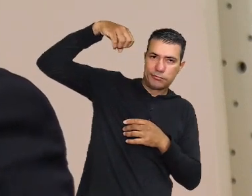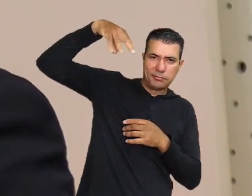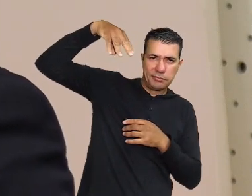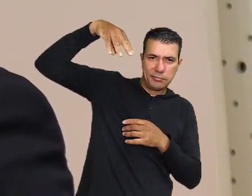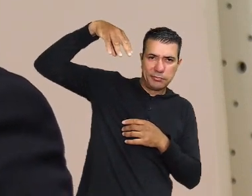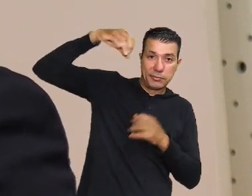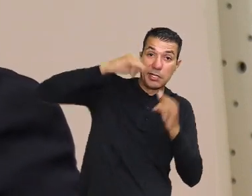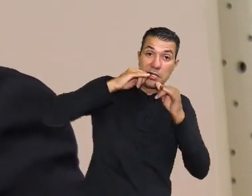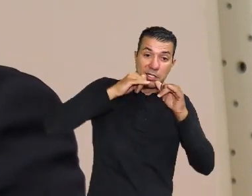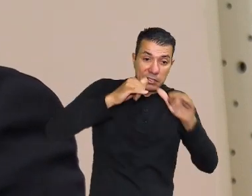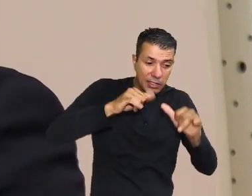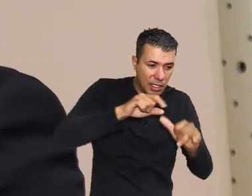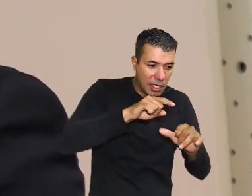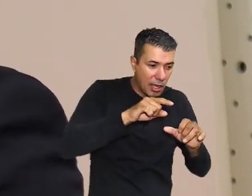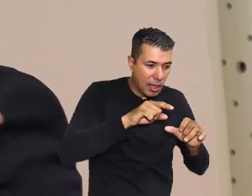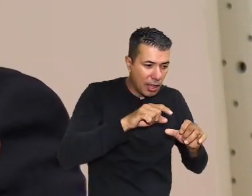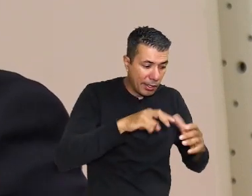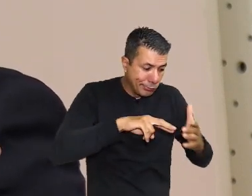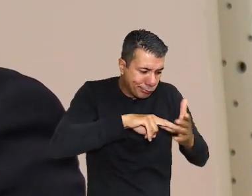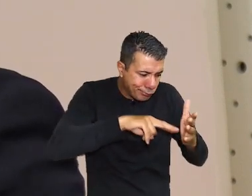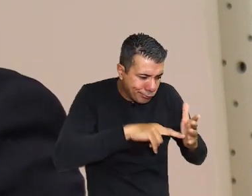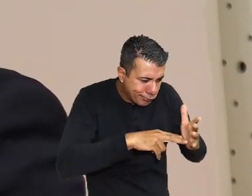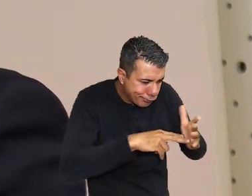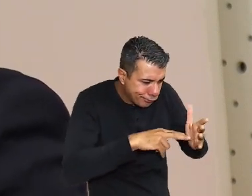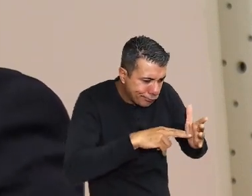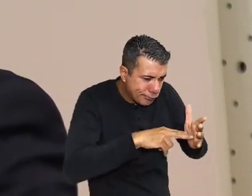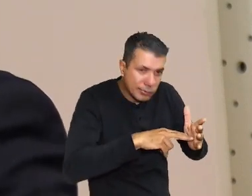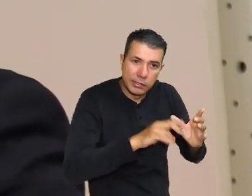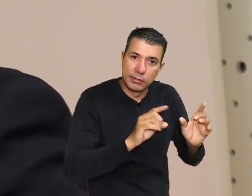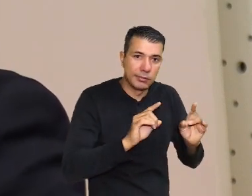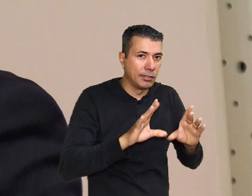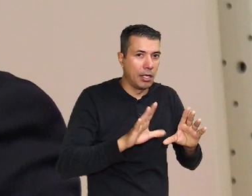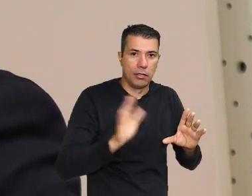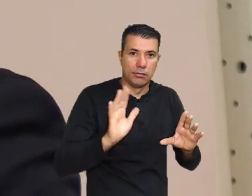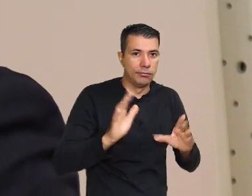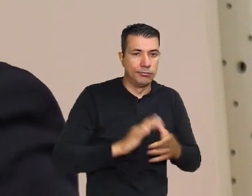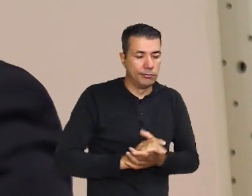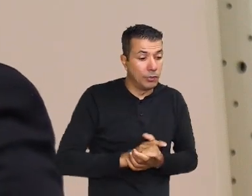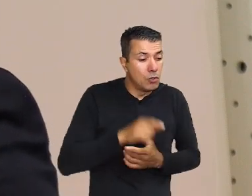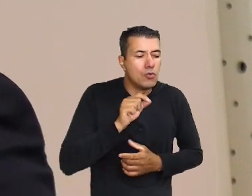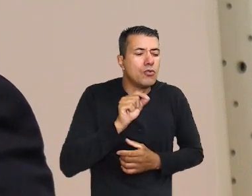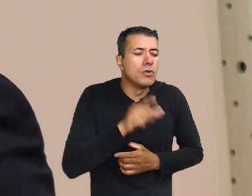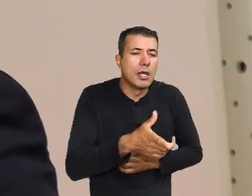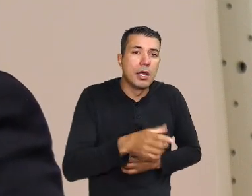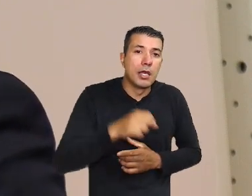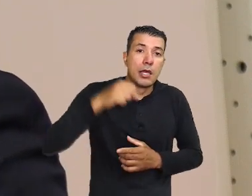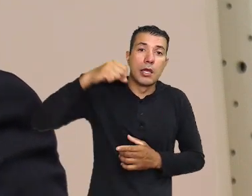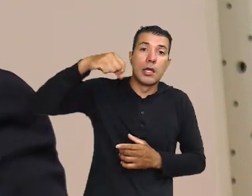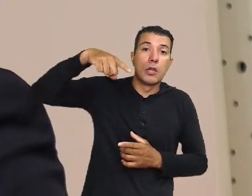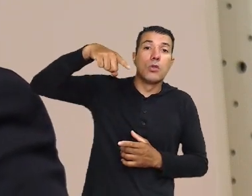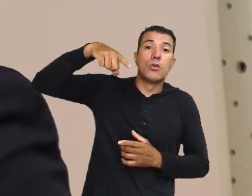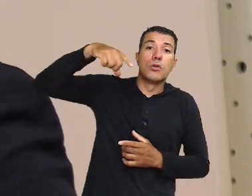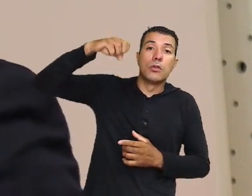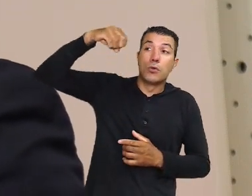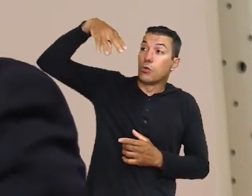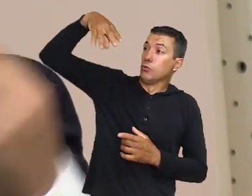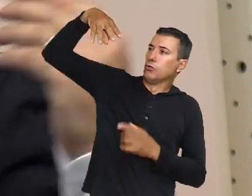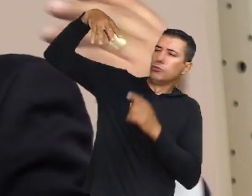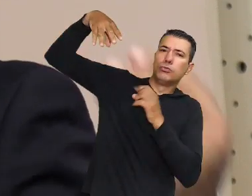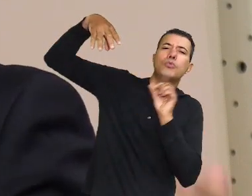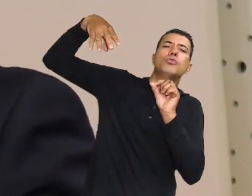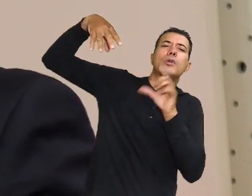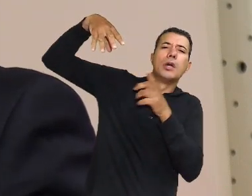na eletricidade que está na tomada. A eletricidade sozinha também não dá luz. O que é luz, neste caso? É a junção